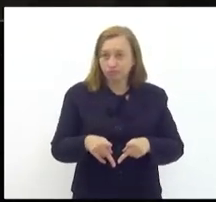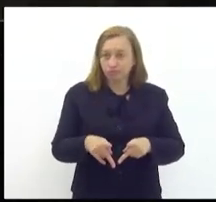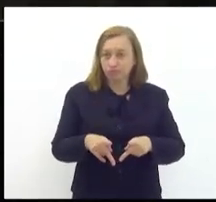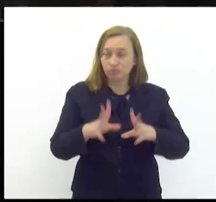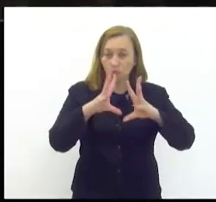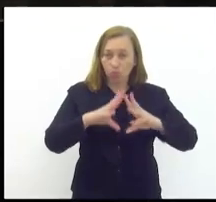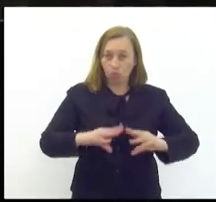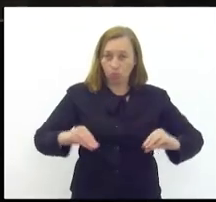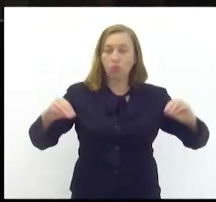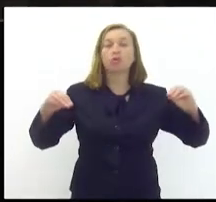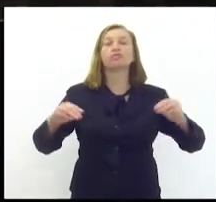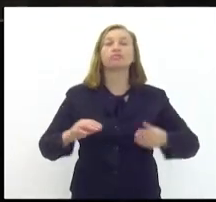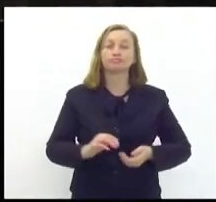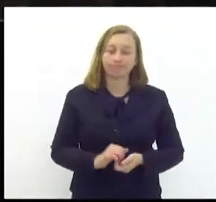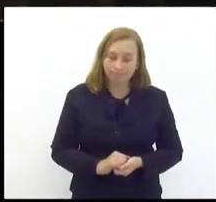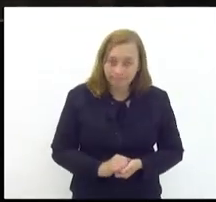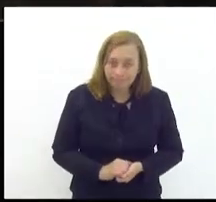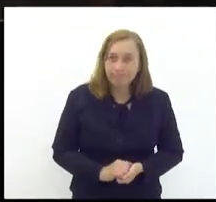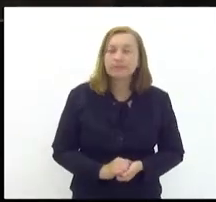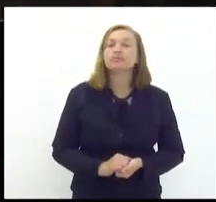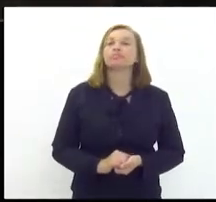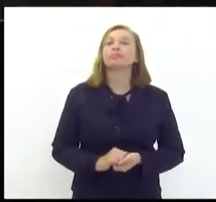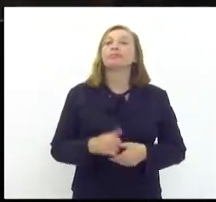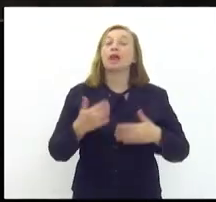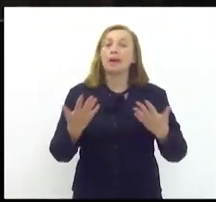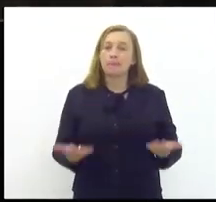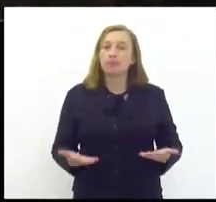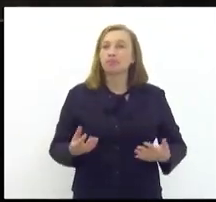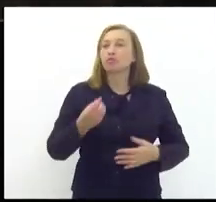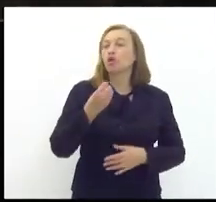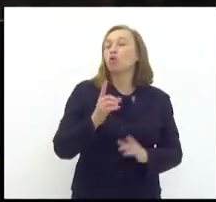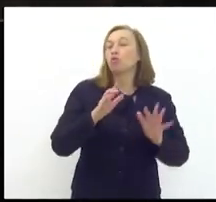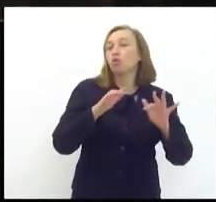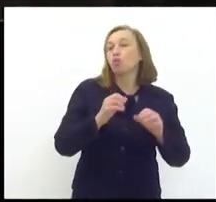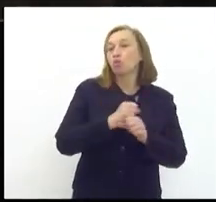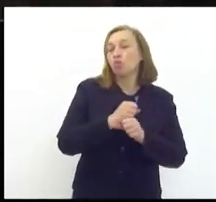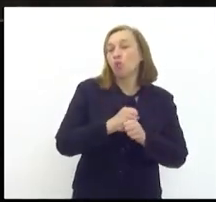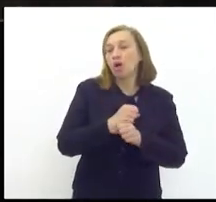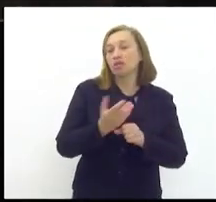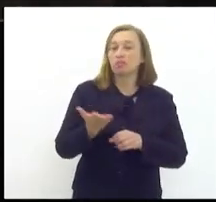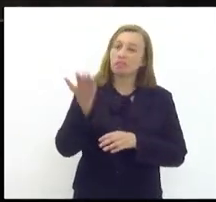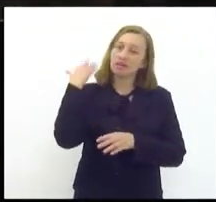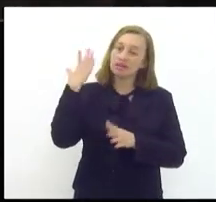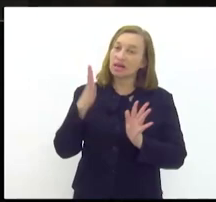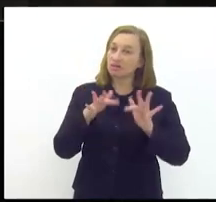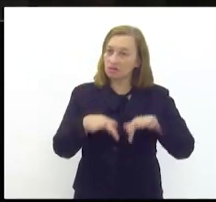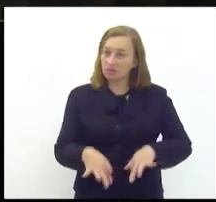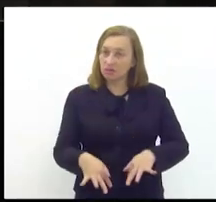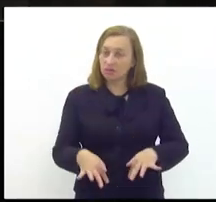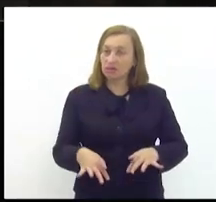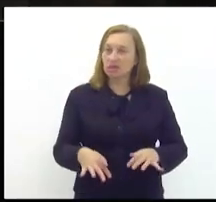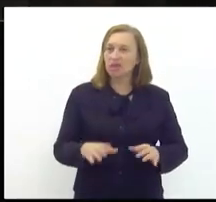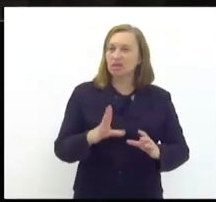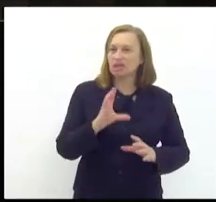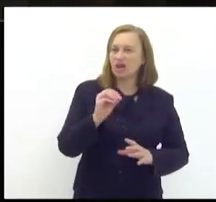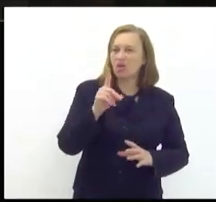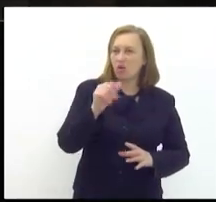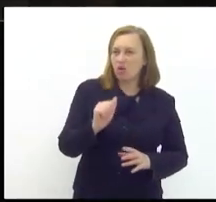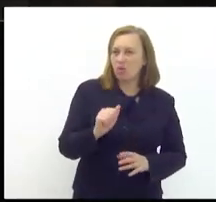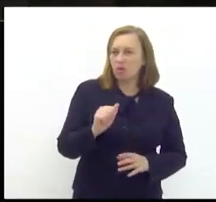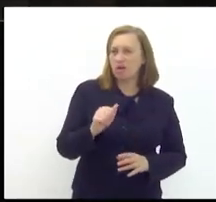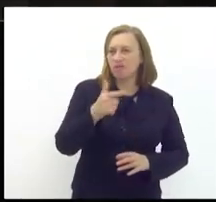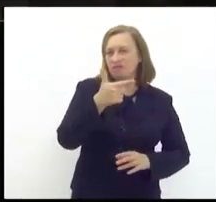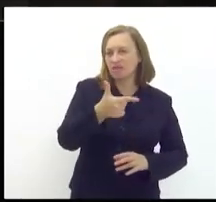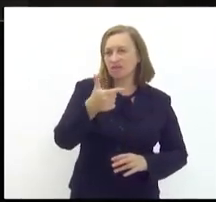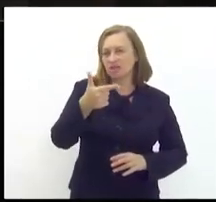desaparecimento toda a população mundial bom no fim do ano passado durante a copa 27 ocorrida no Egito o presidente Lula